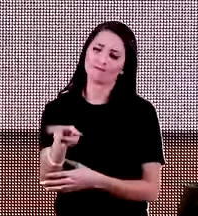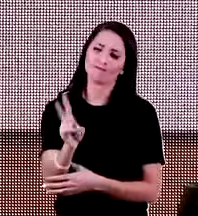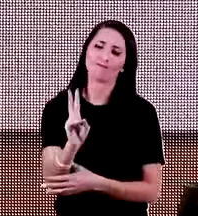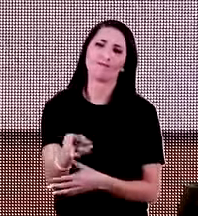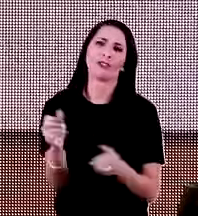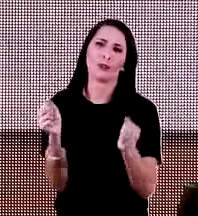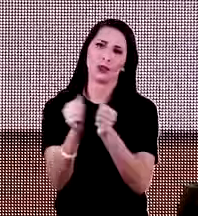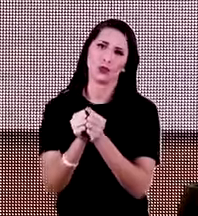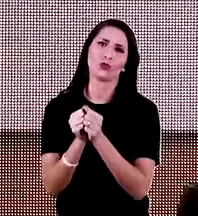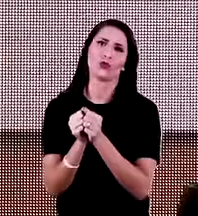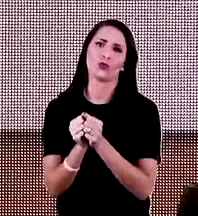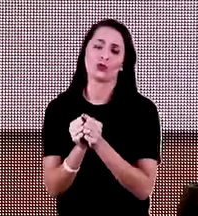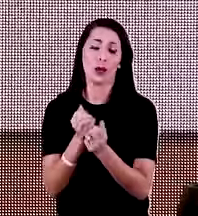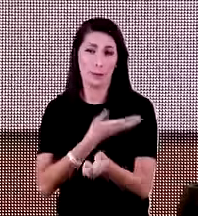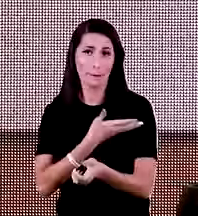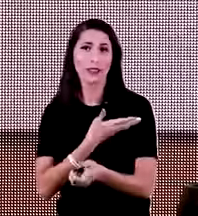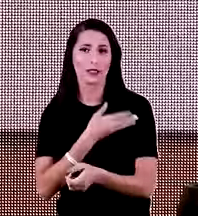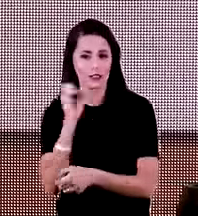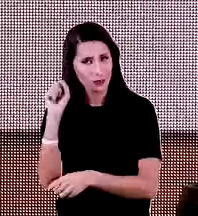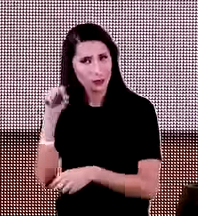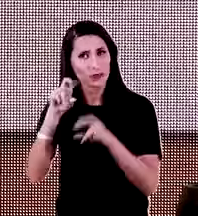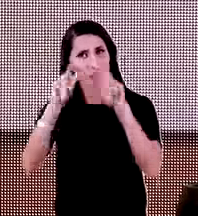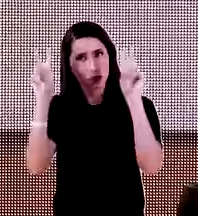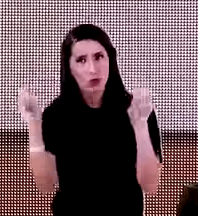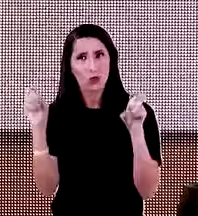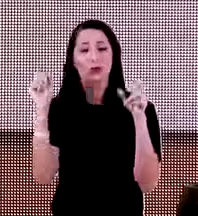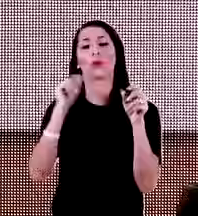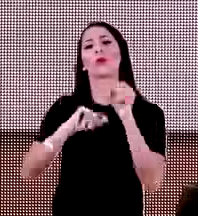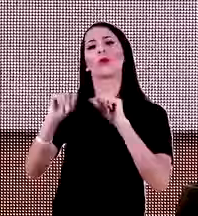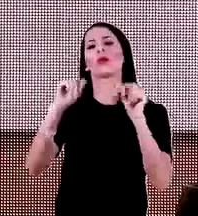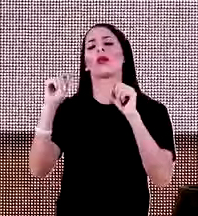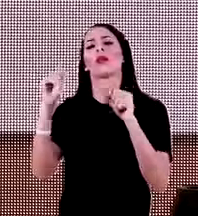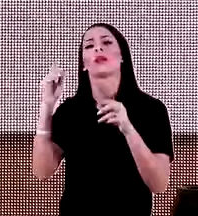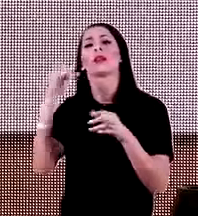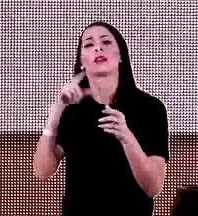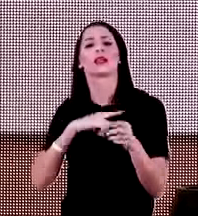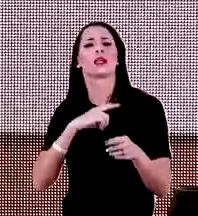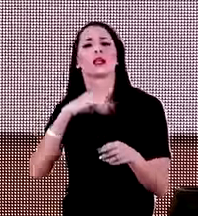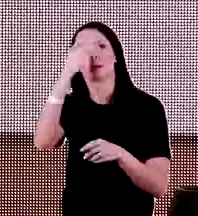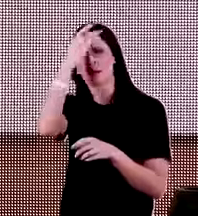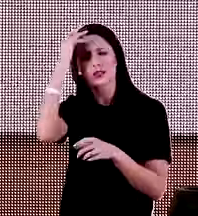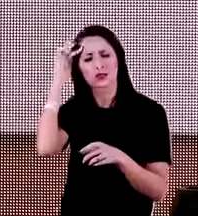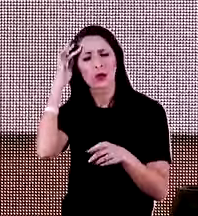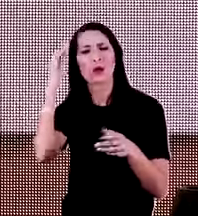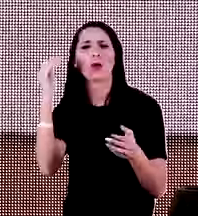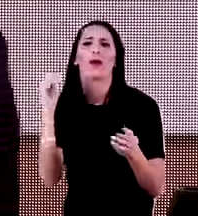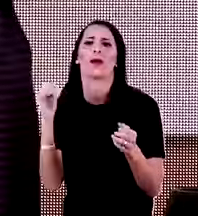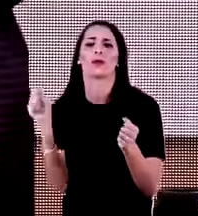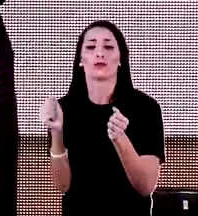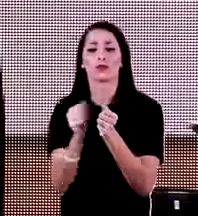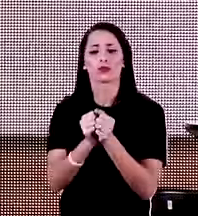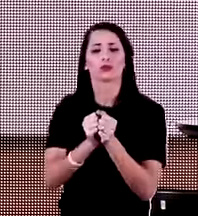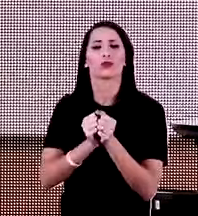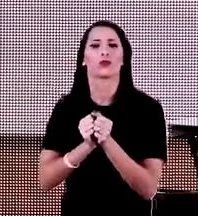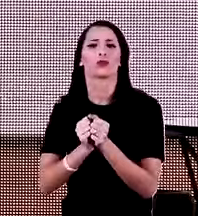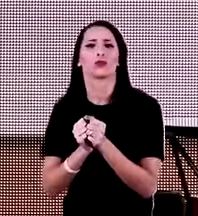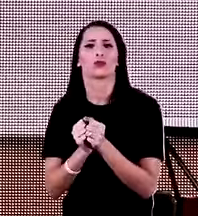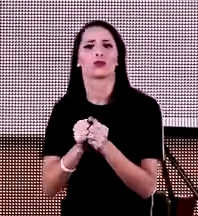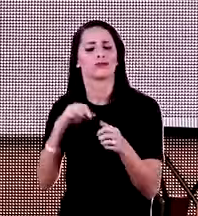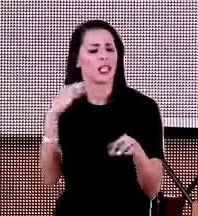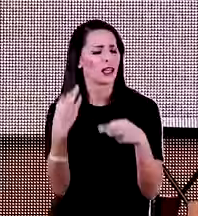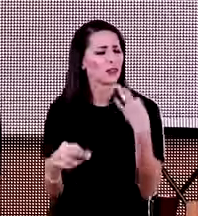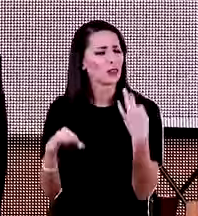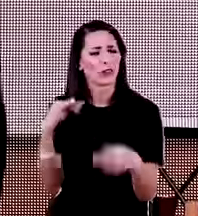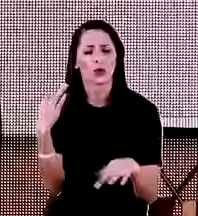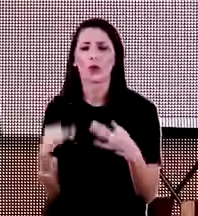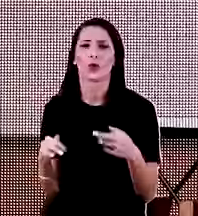isso. Sabe, é sobre ter alguém com quem contar no meio da dor. Você não precisa ter todas as respostas para sua amiga. Já